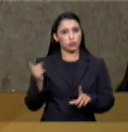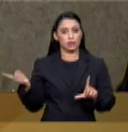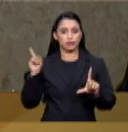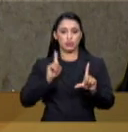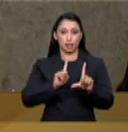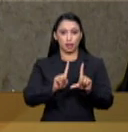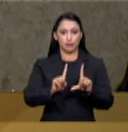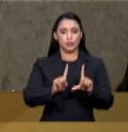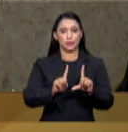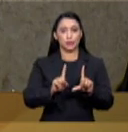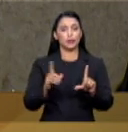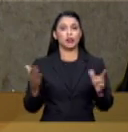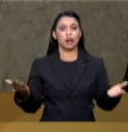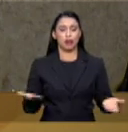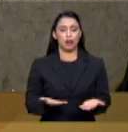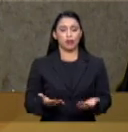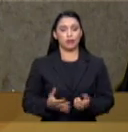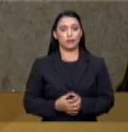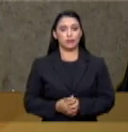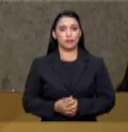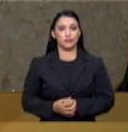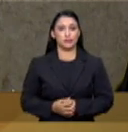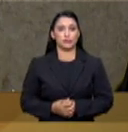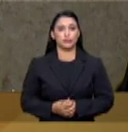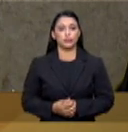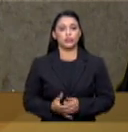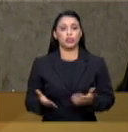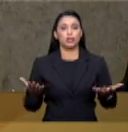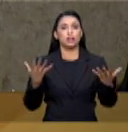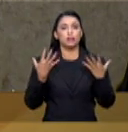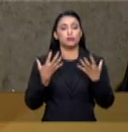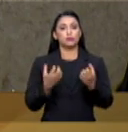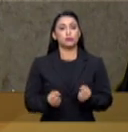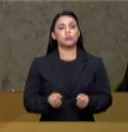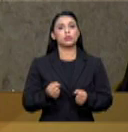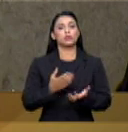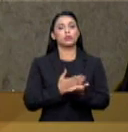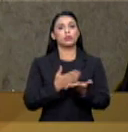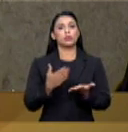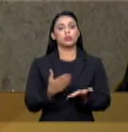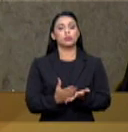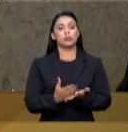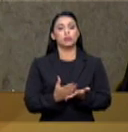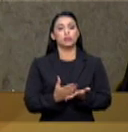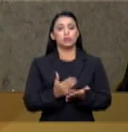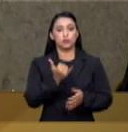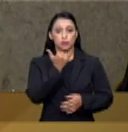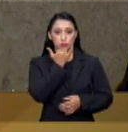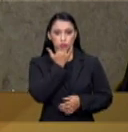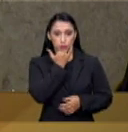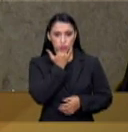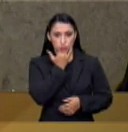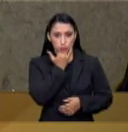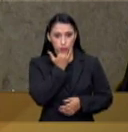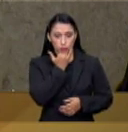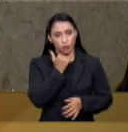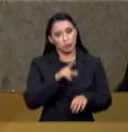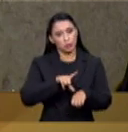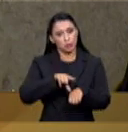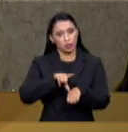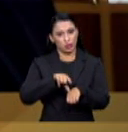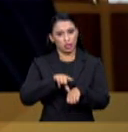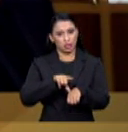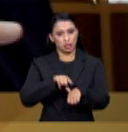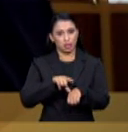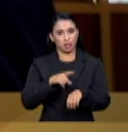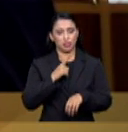na nossa sala. Eu chamo o julgamento, o tema 7. Presidente, peço desculpas pelo atraso, eu